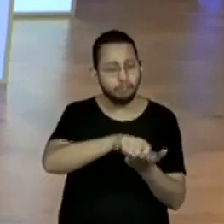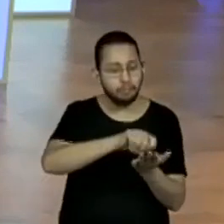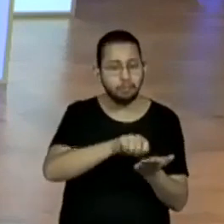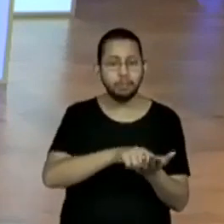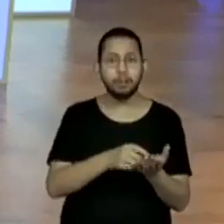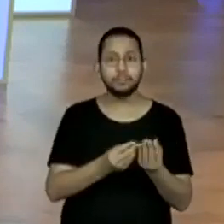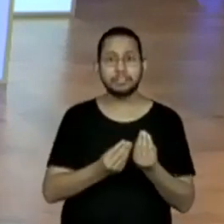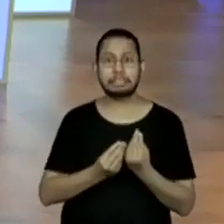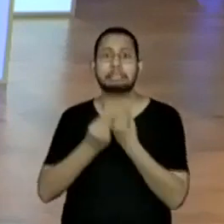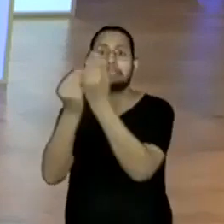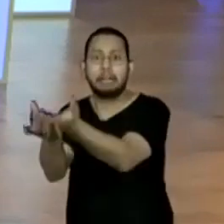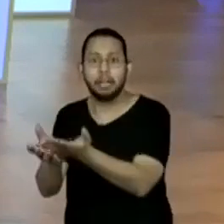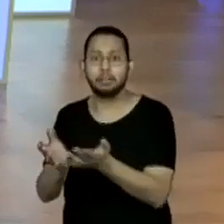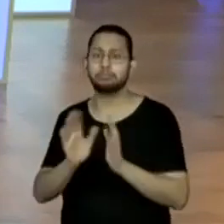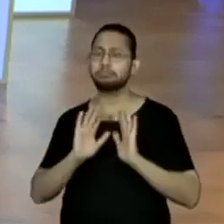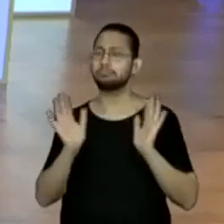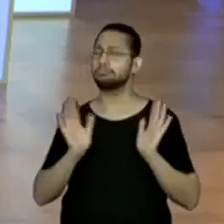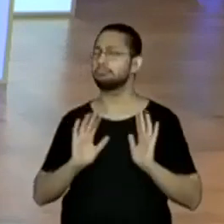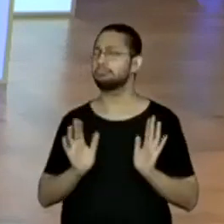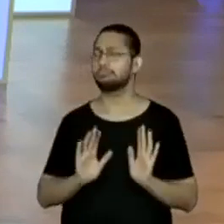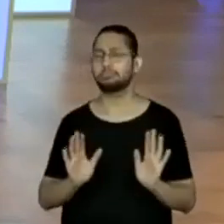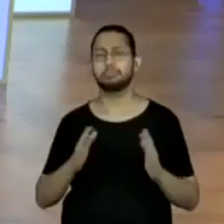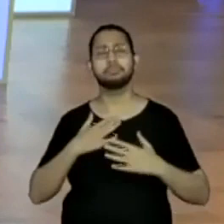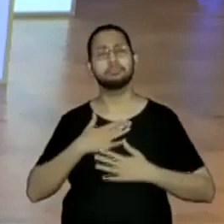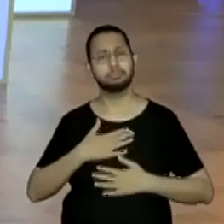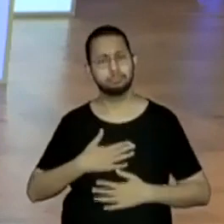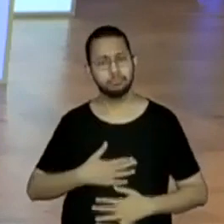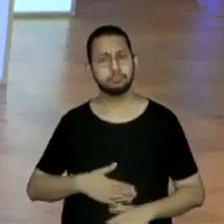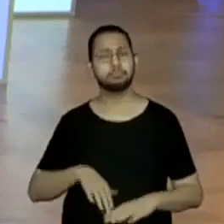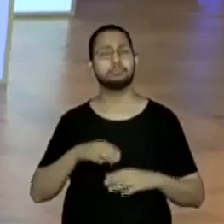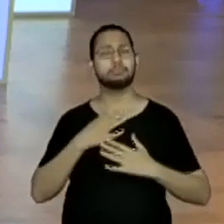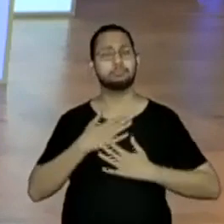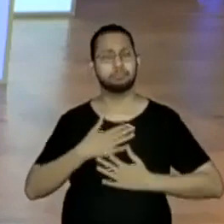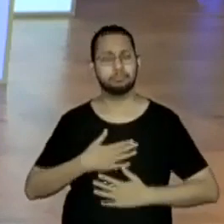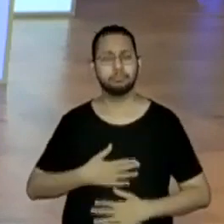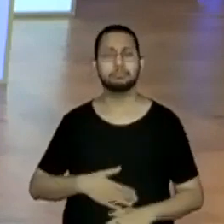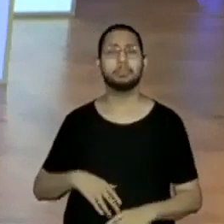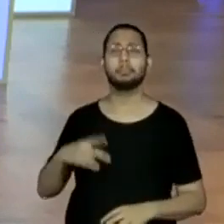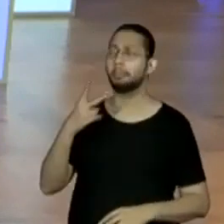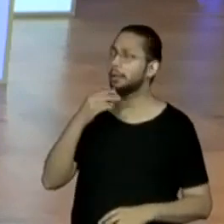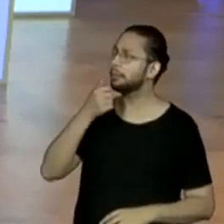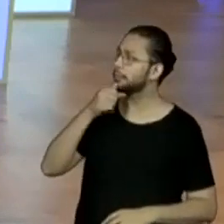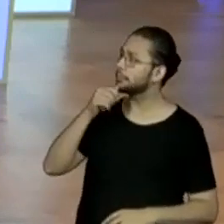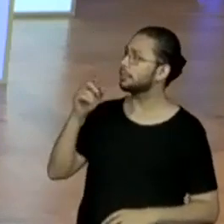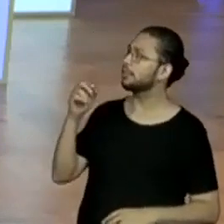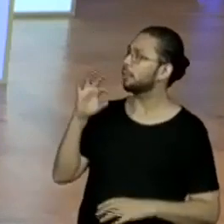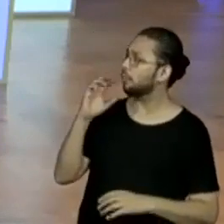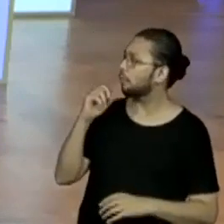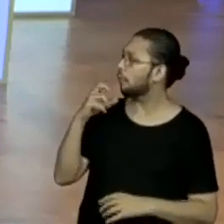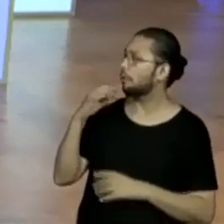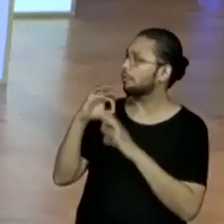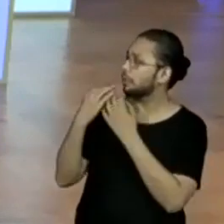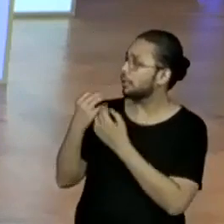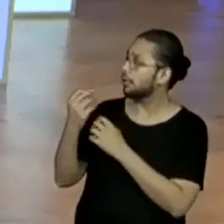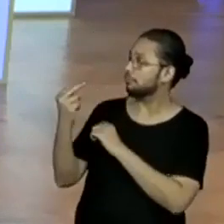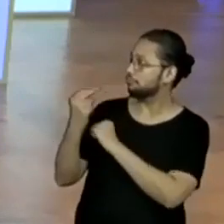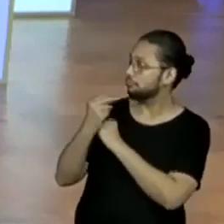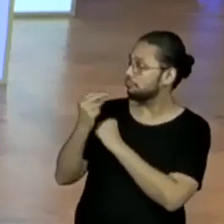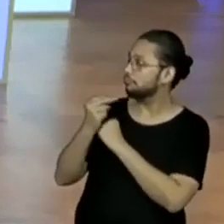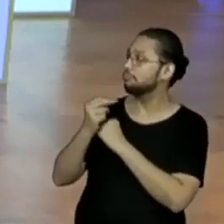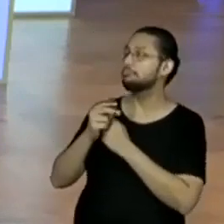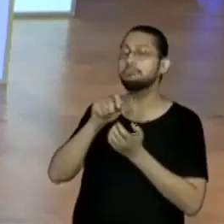atividades hoje. Não, não vai, você vai fazer ela bem tranquilo junto com o seu responsável. Tá bom? Olha só,